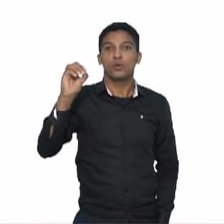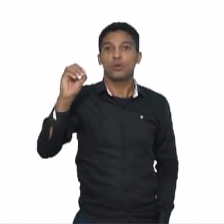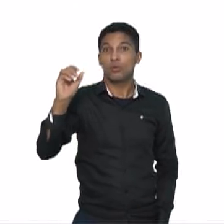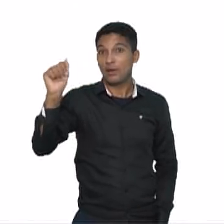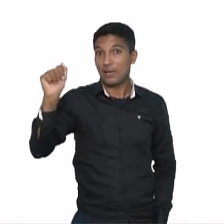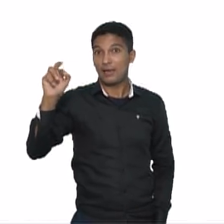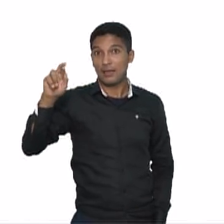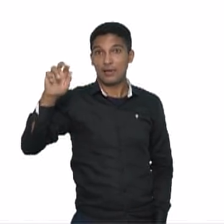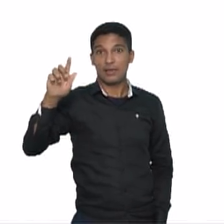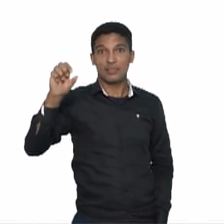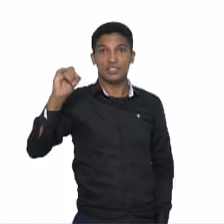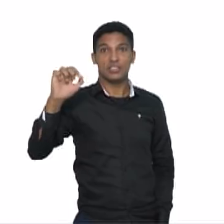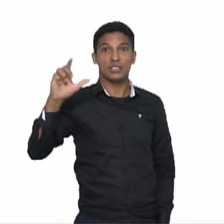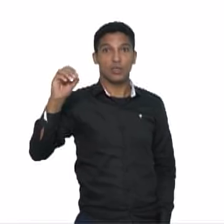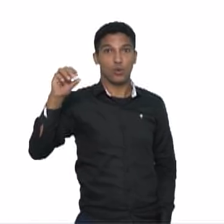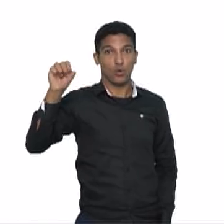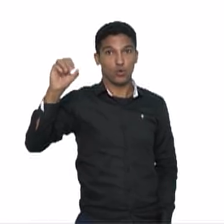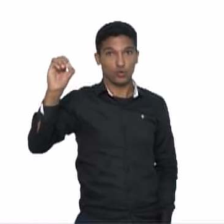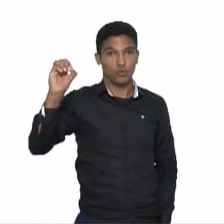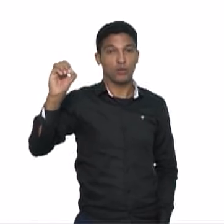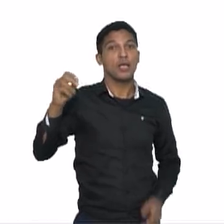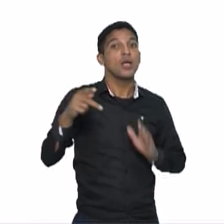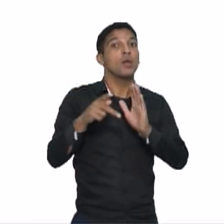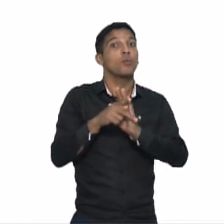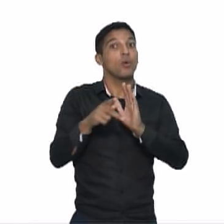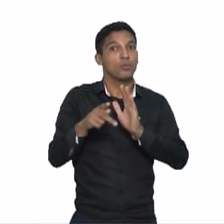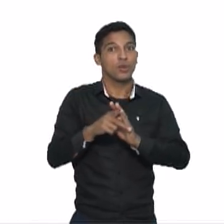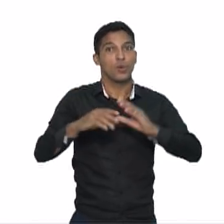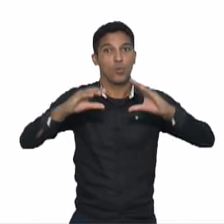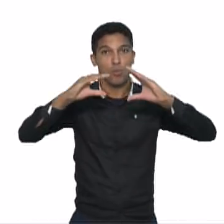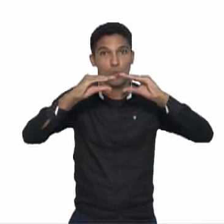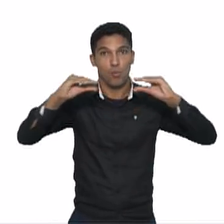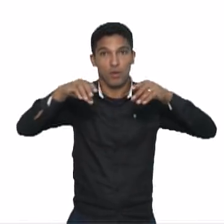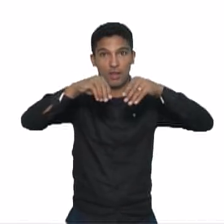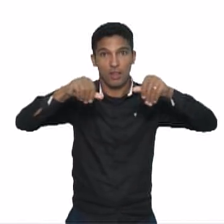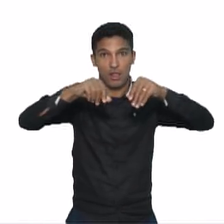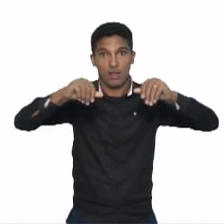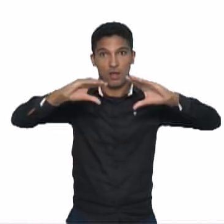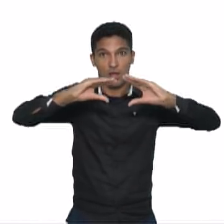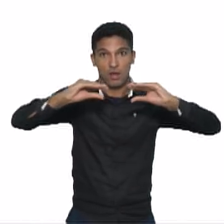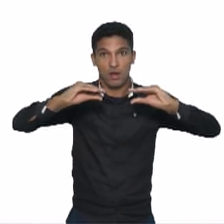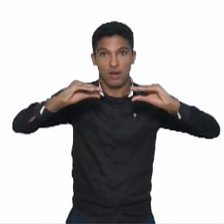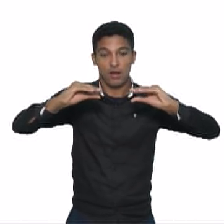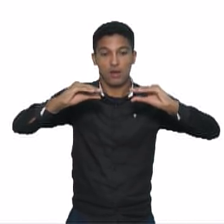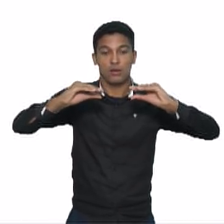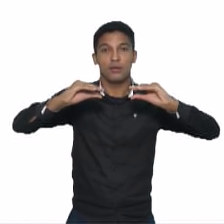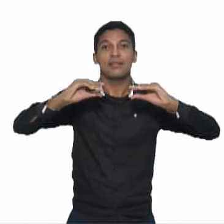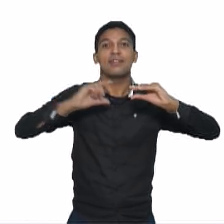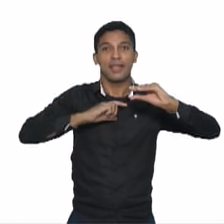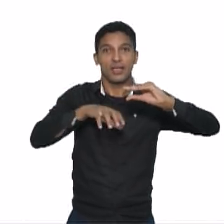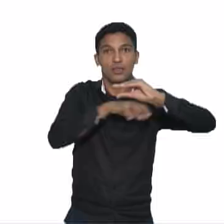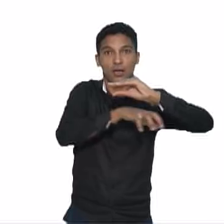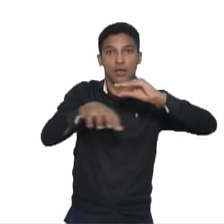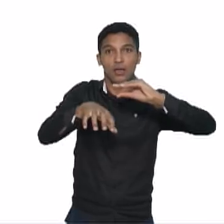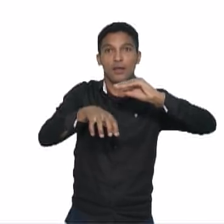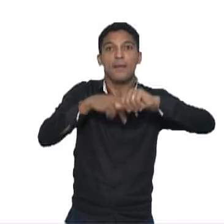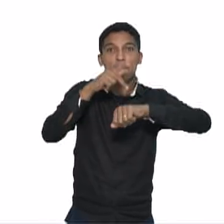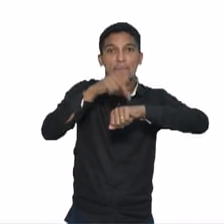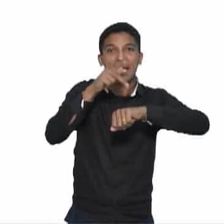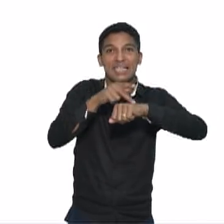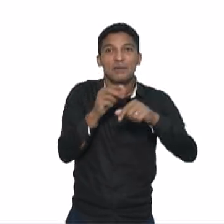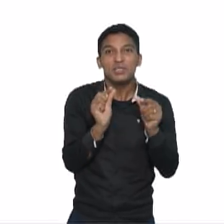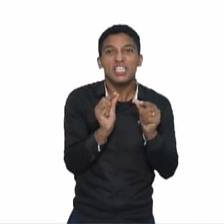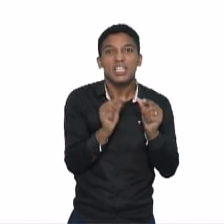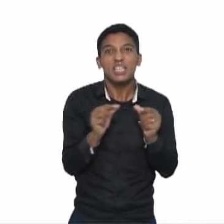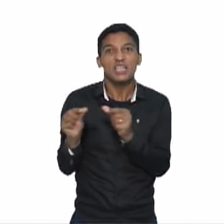é um solo que possui concentração de partículas pequenas de rochas e que consegue reter a água